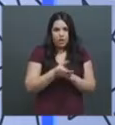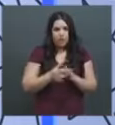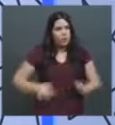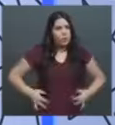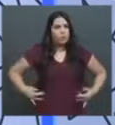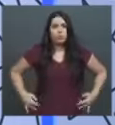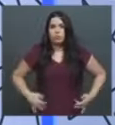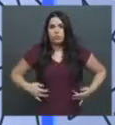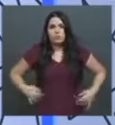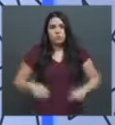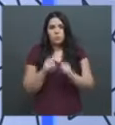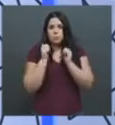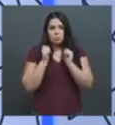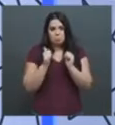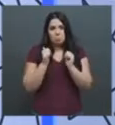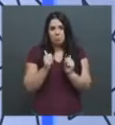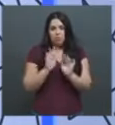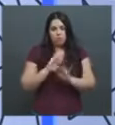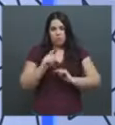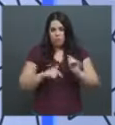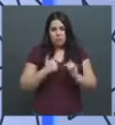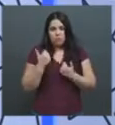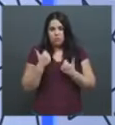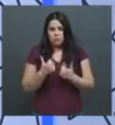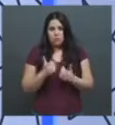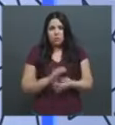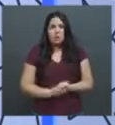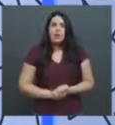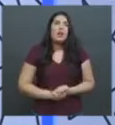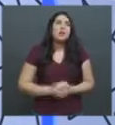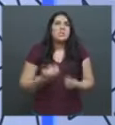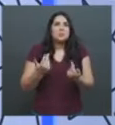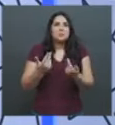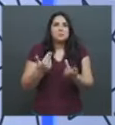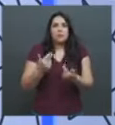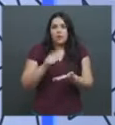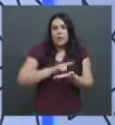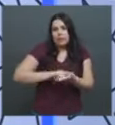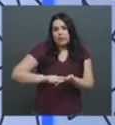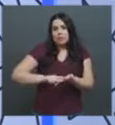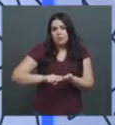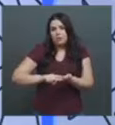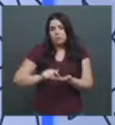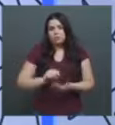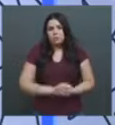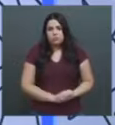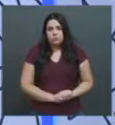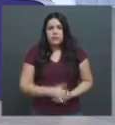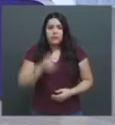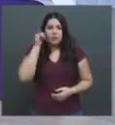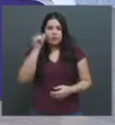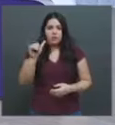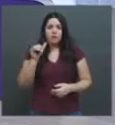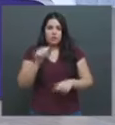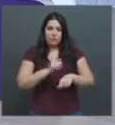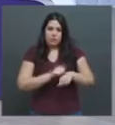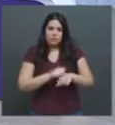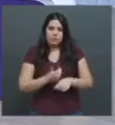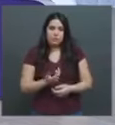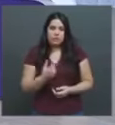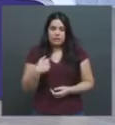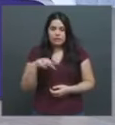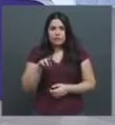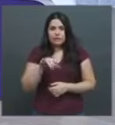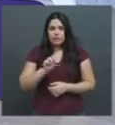funcionam bem e é como se fizesse uma lavagem, né? E isso evita a formação desses